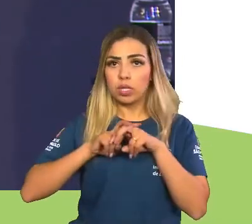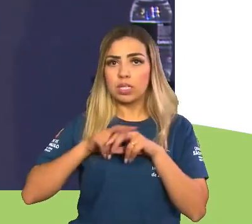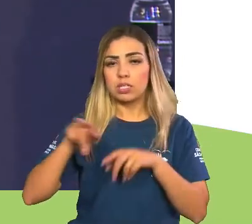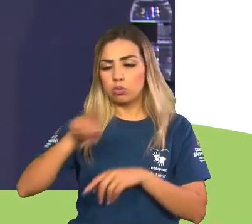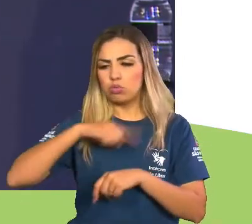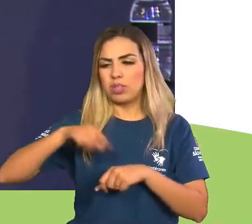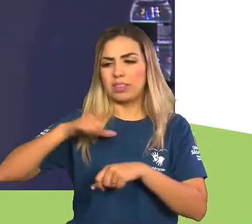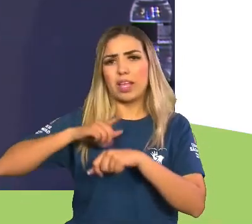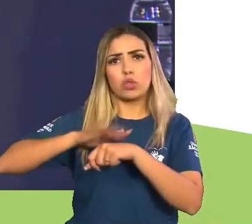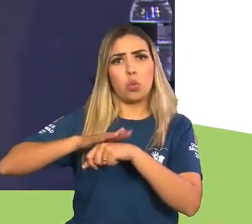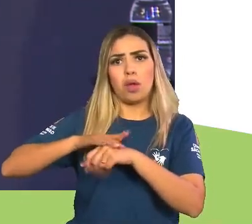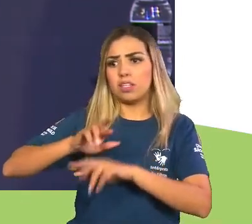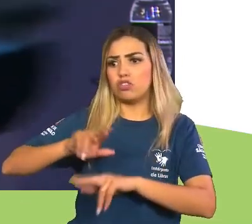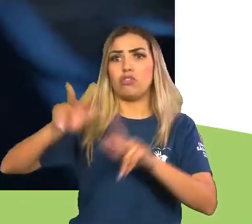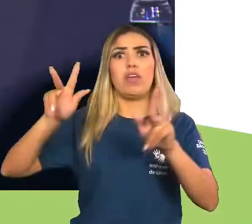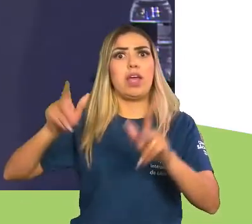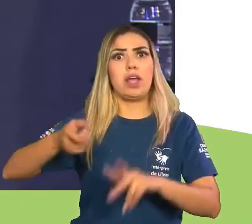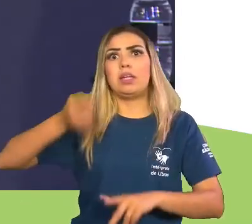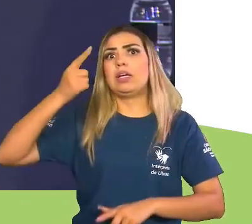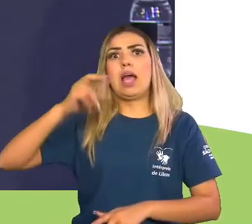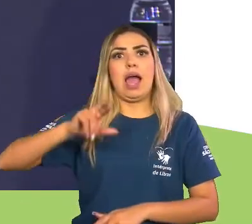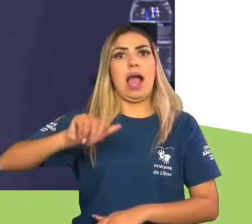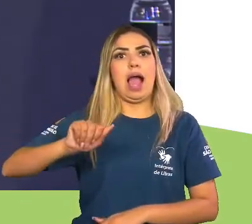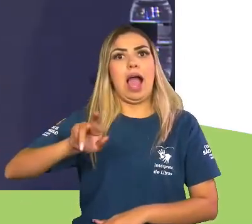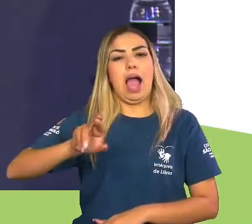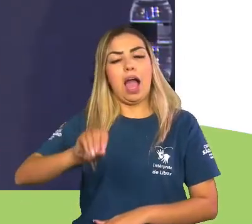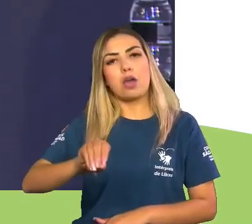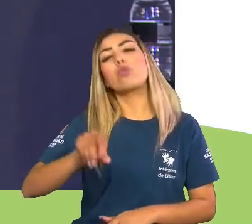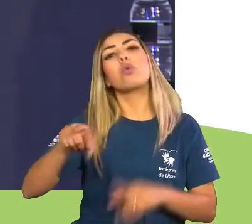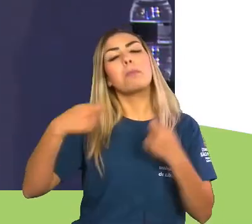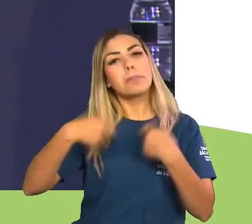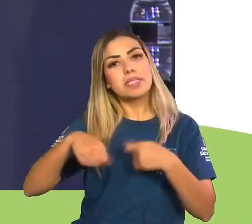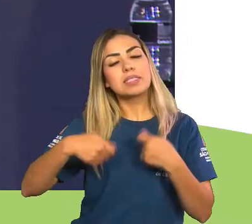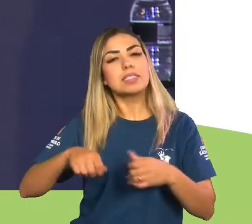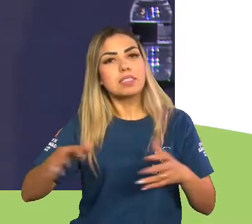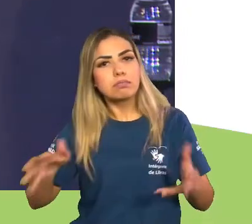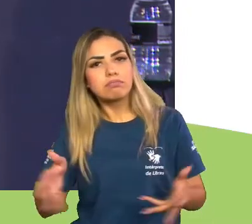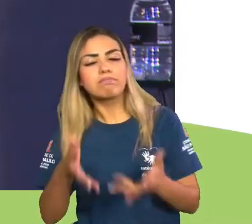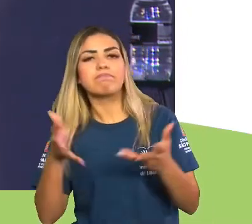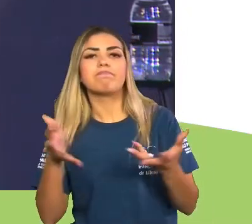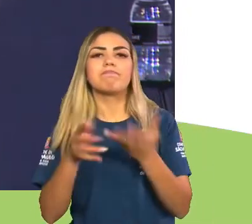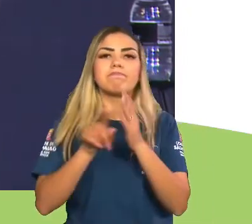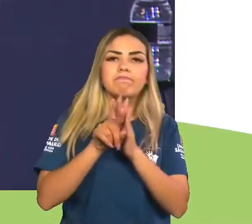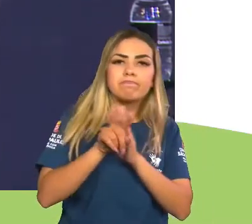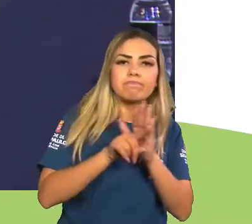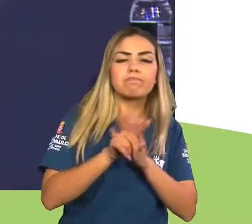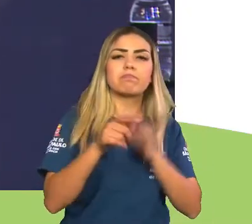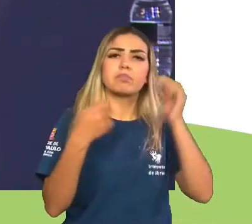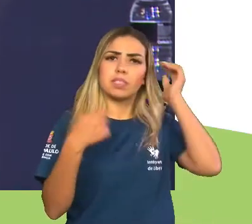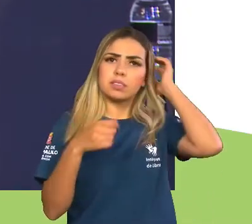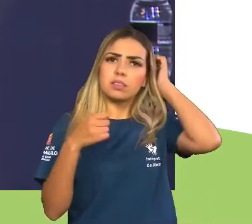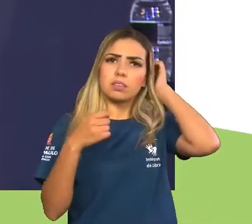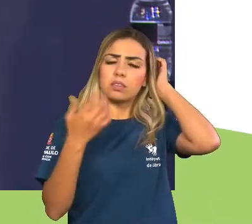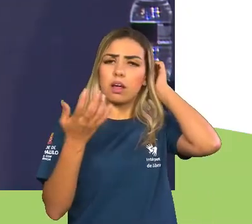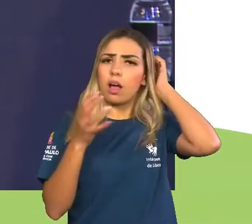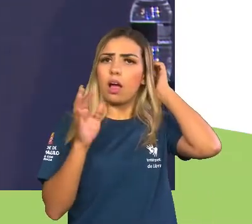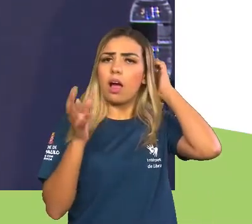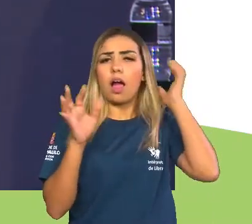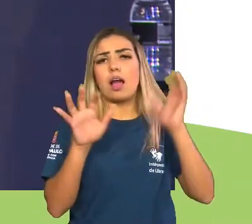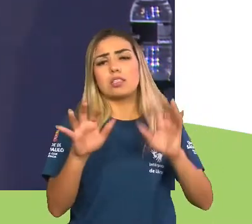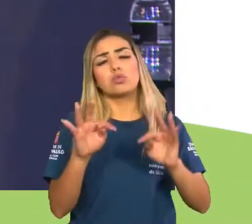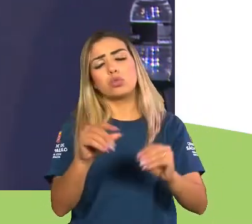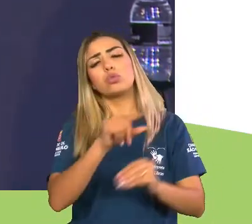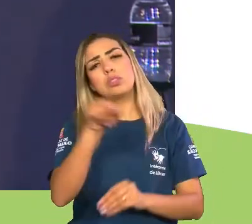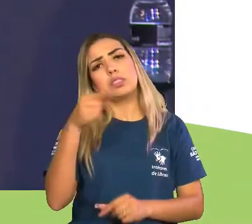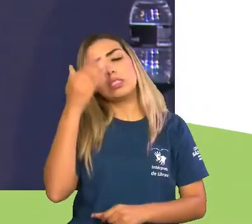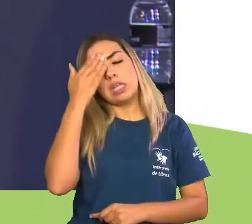precisam de pesquisas científicas, de investimento científico, que, na verdade, é para tudo, né? Porque a gente sabe que, quando a